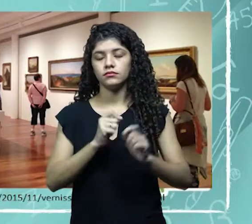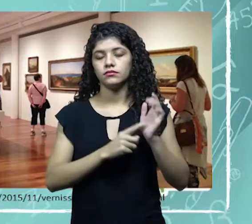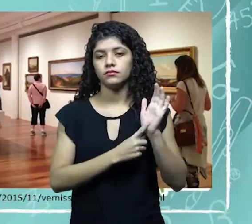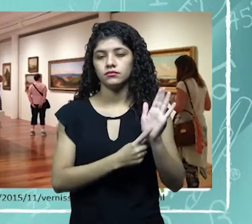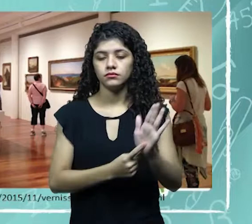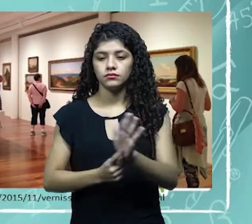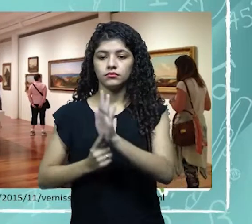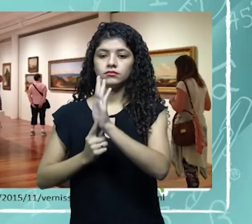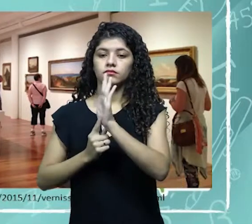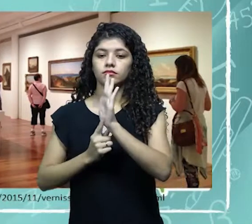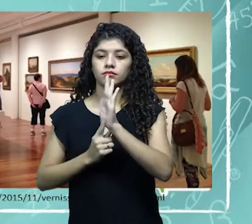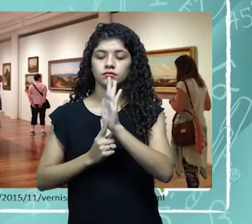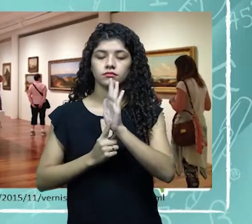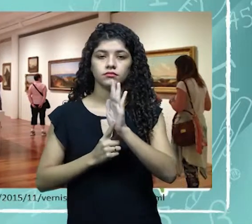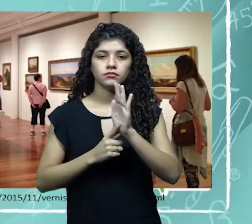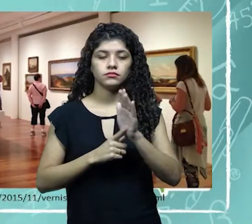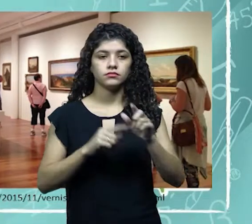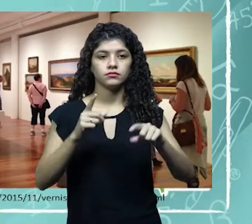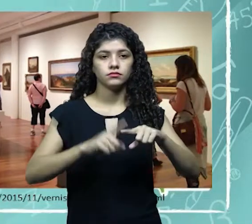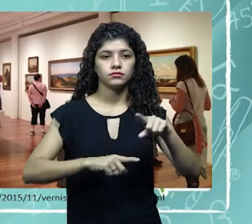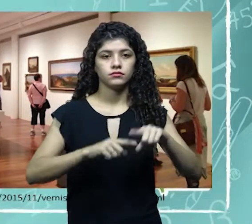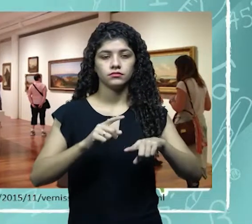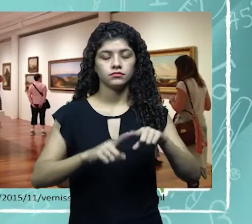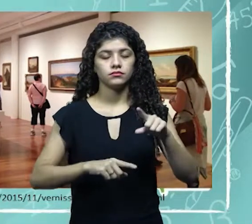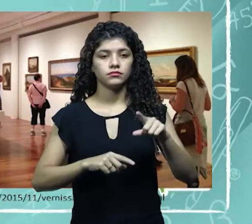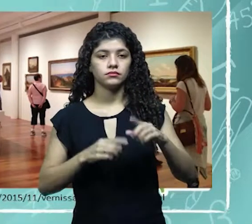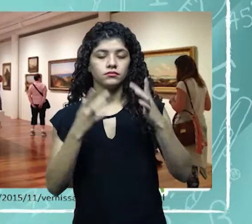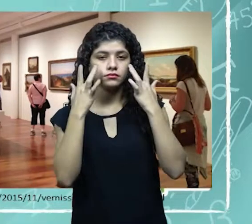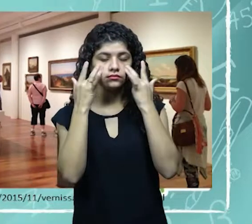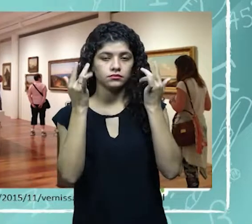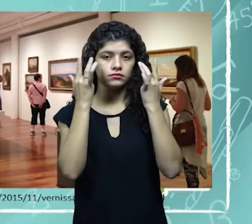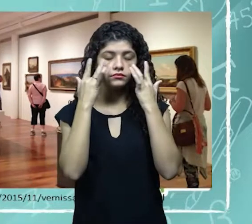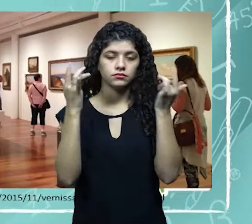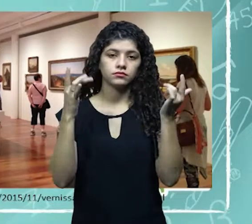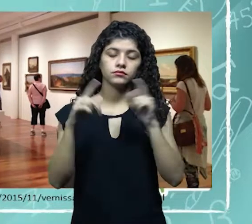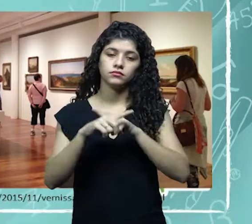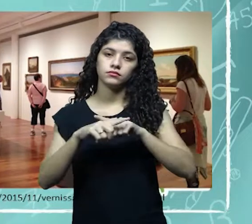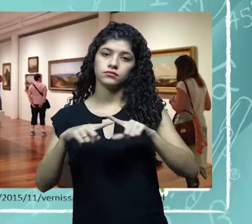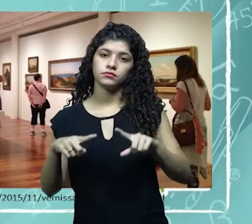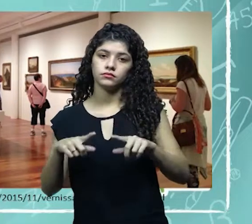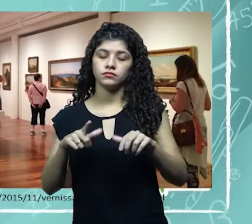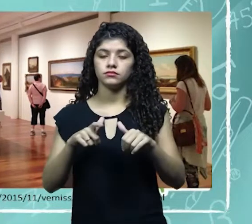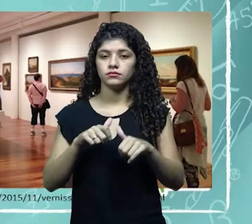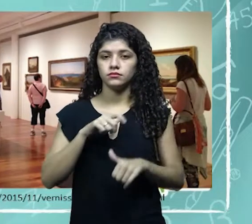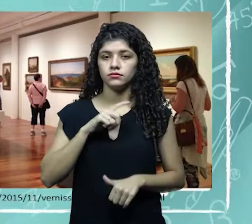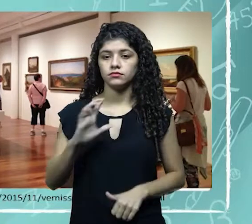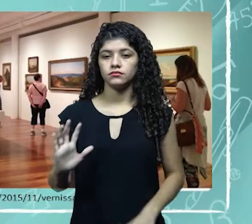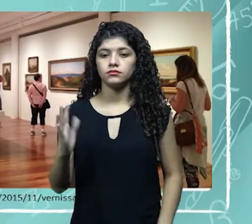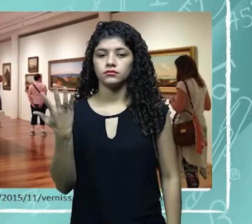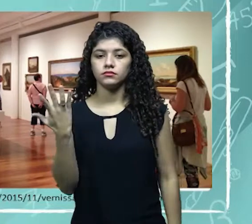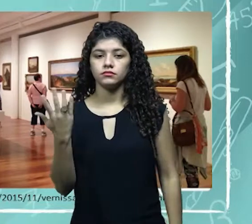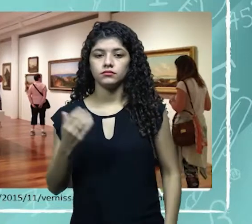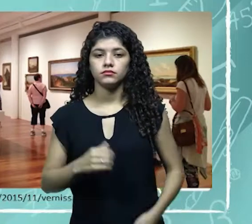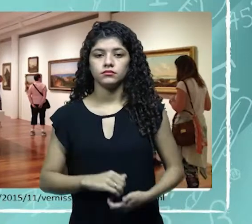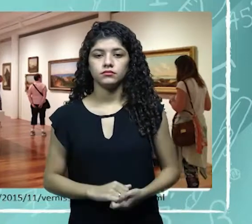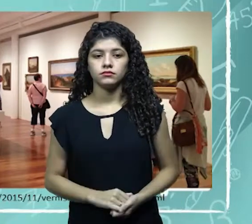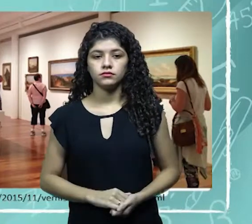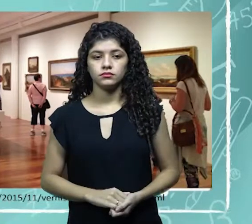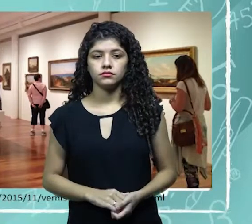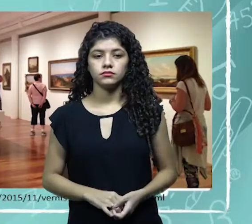seria uma exposição lançamento de uma exposição de objetos artísticos então acontece essa Ver